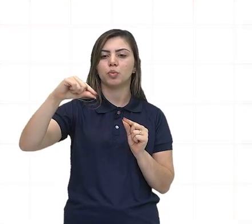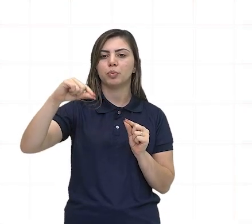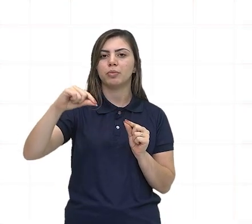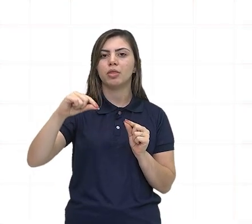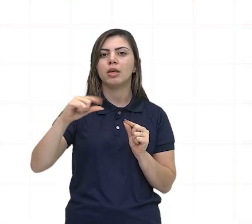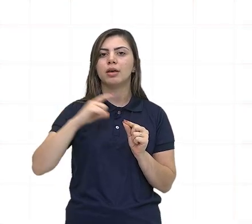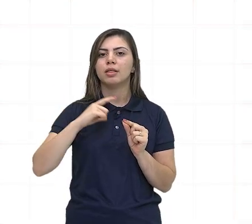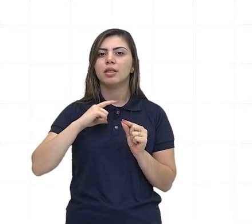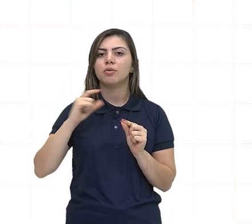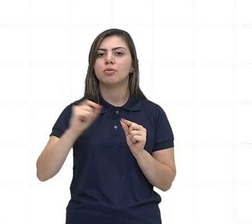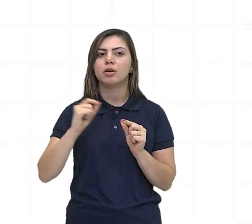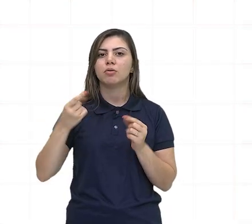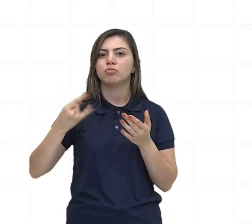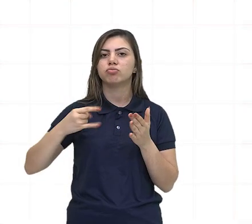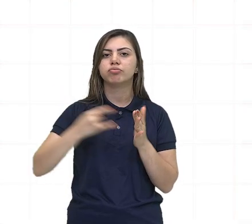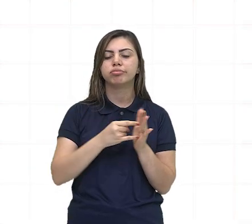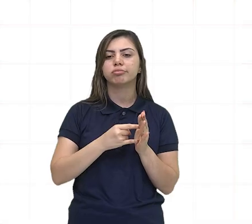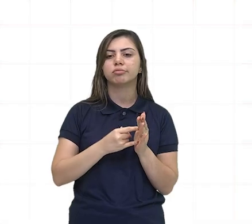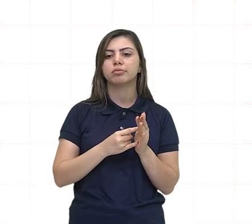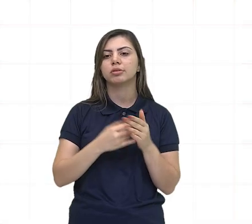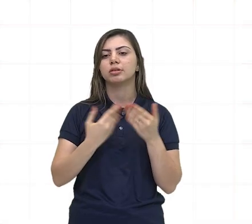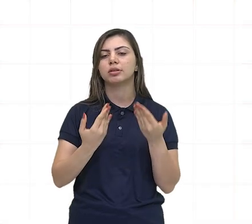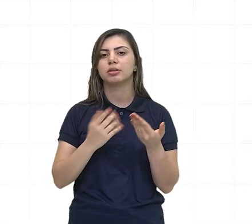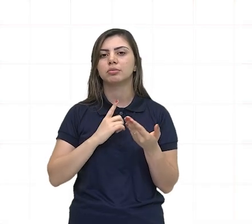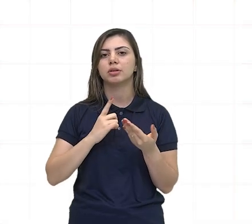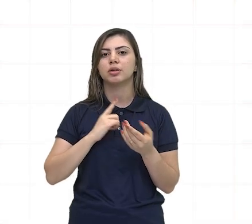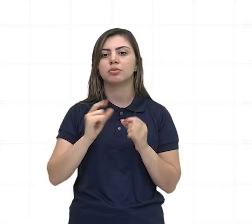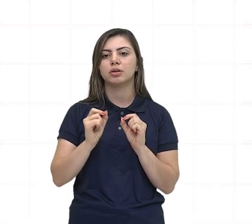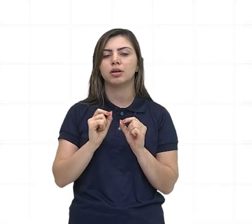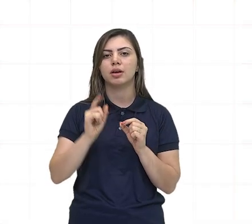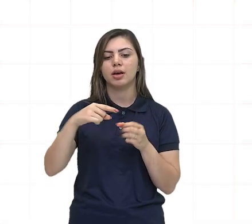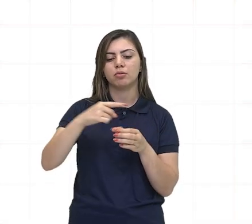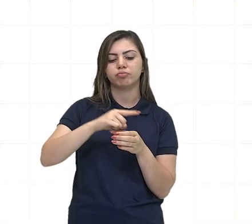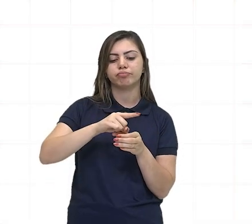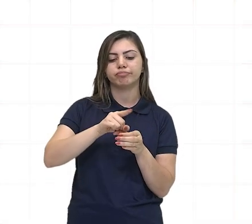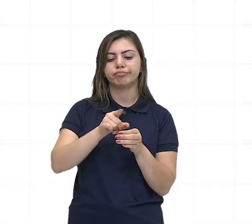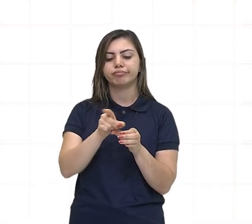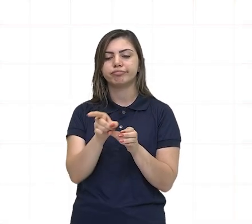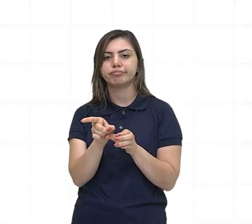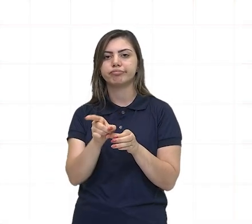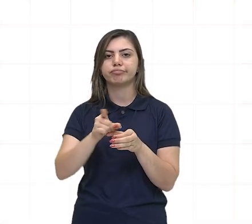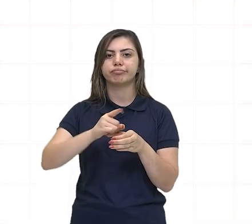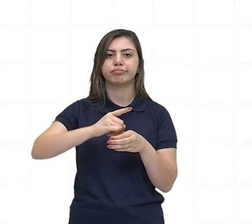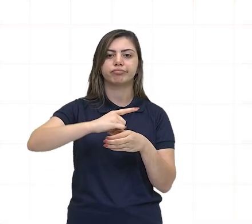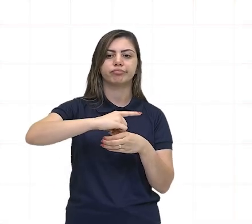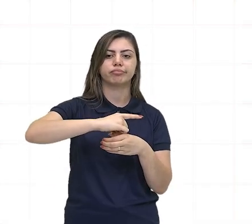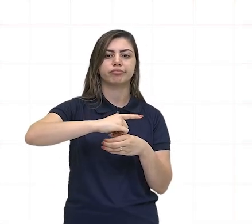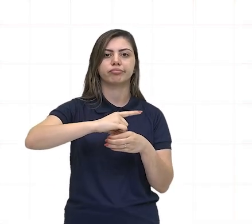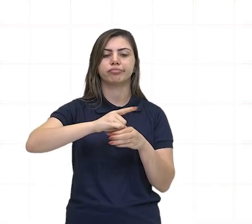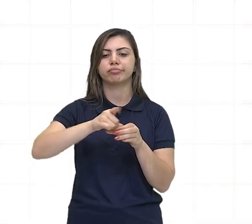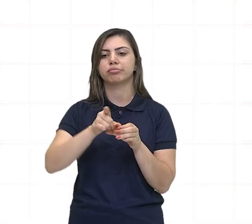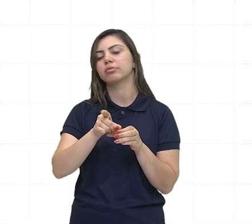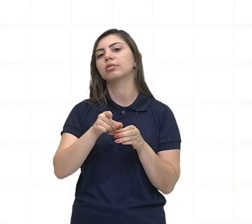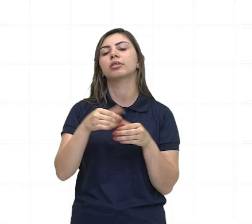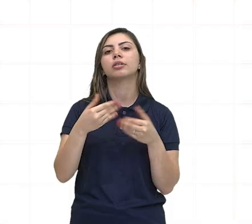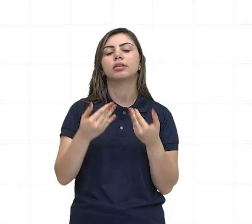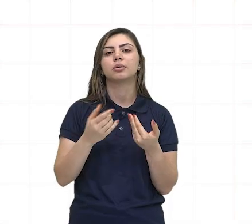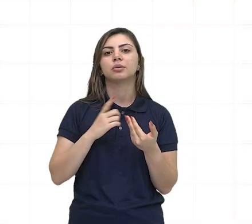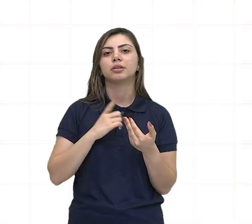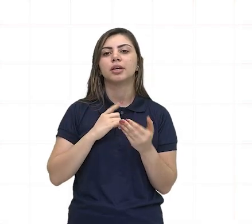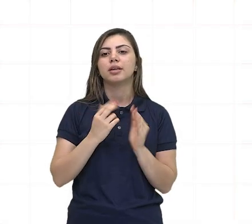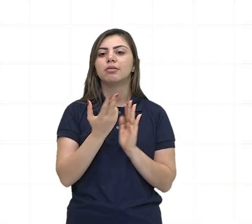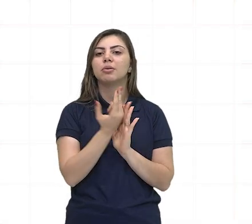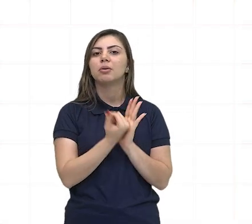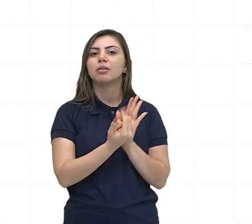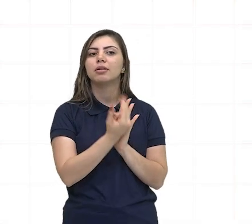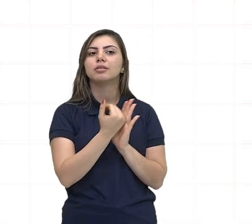um ímã. E ela gira sobre um eixo e um mostrador, e nela está desenhada a rosa